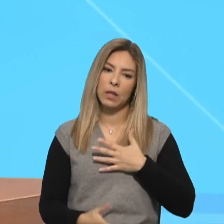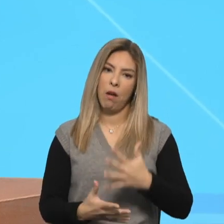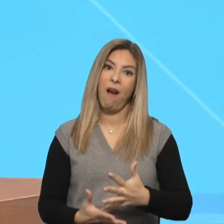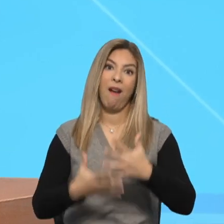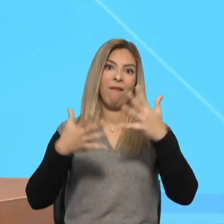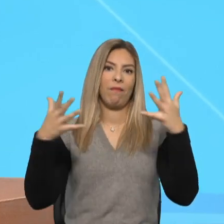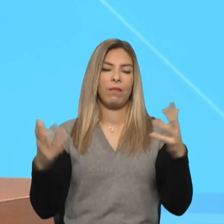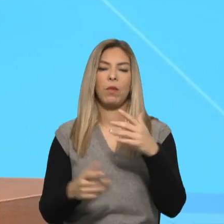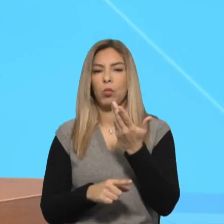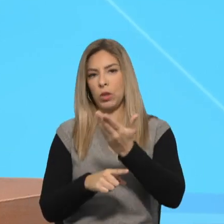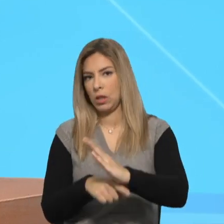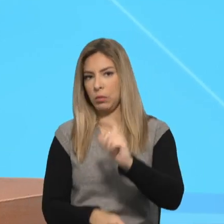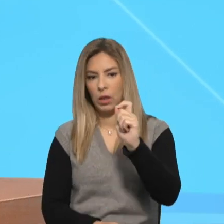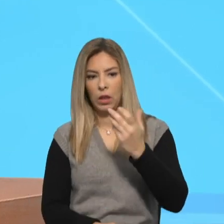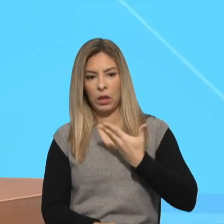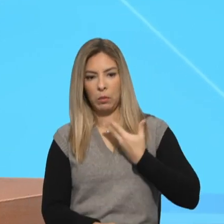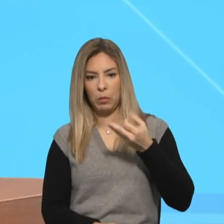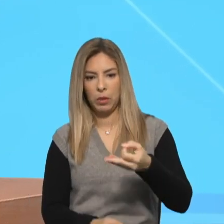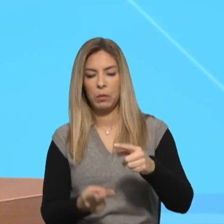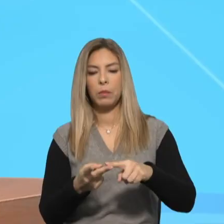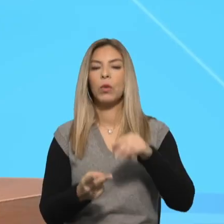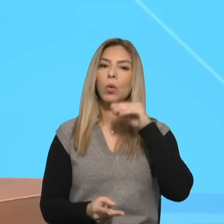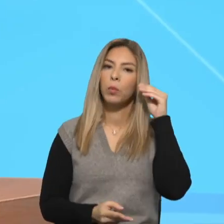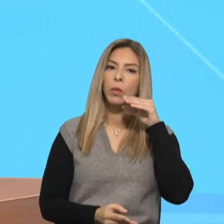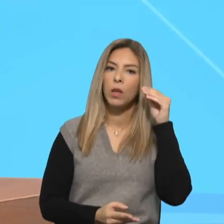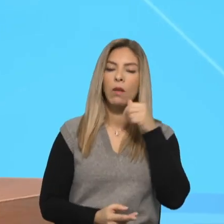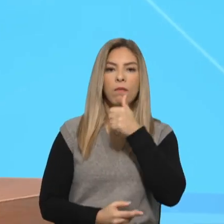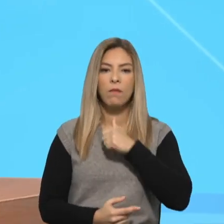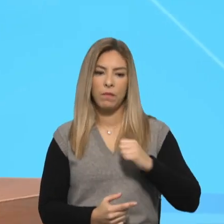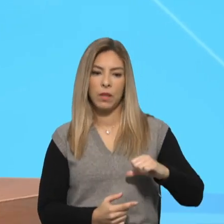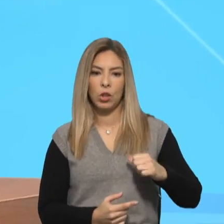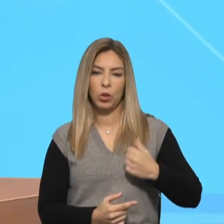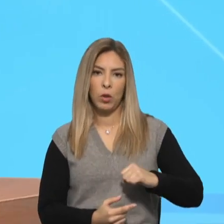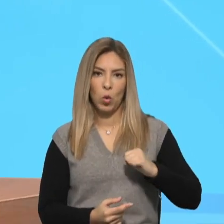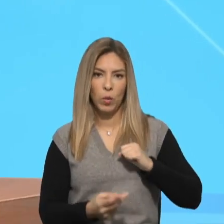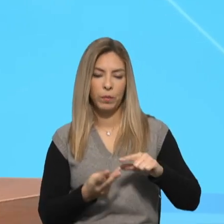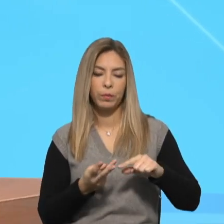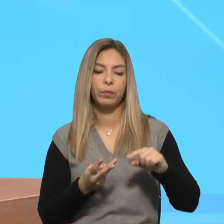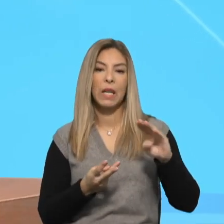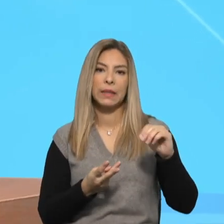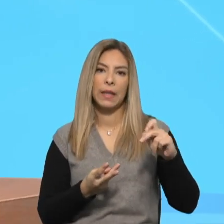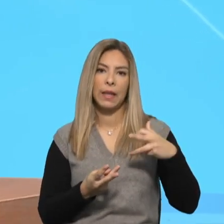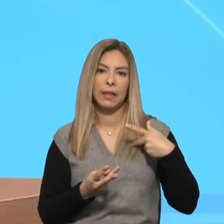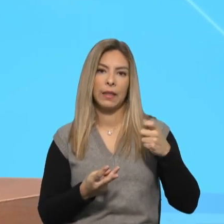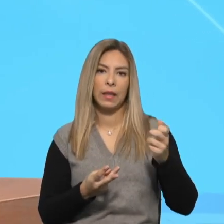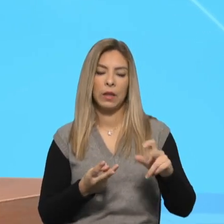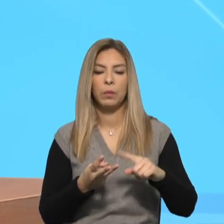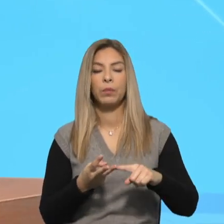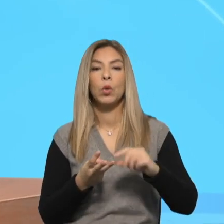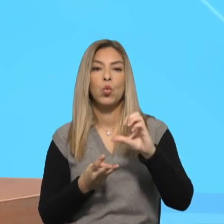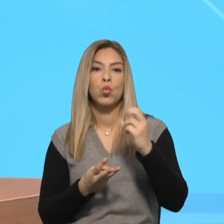como a EDP, o Santander, o Grupo CUF, portanto, tudo isso, mas também depois microempresas, portanto,